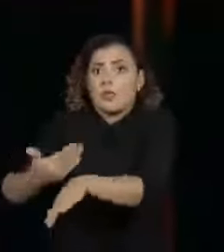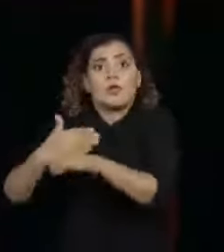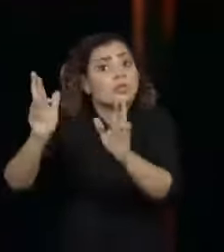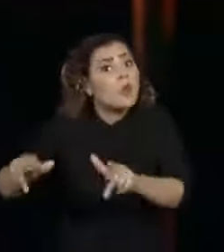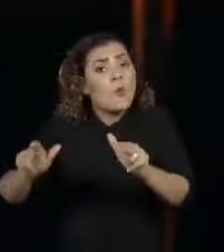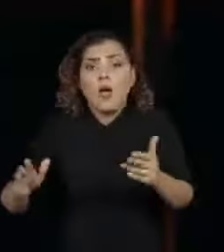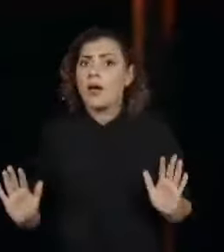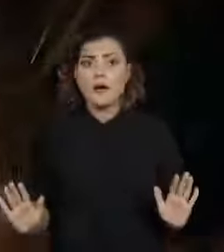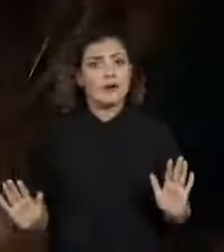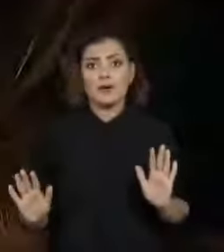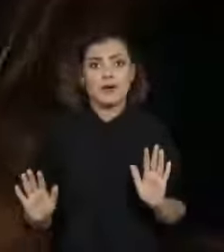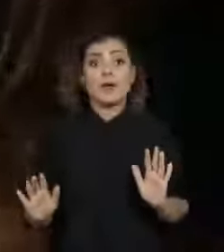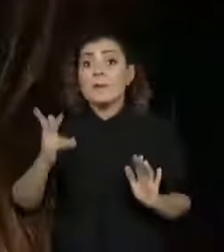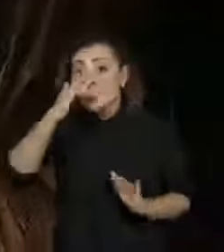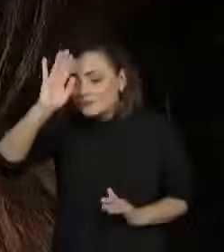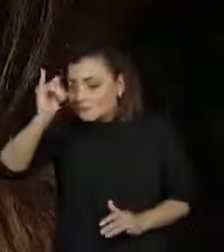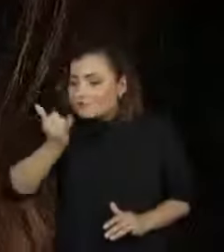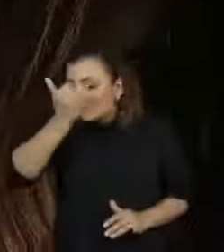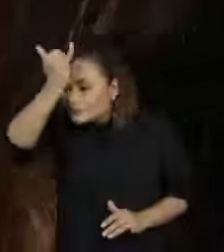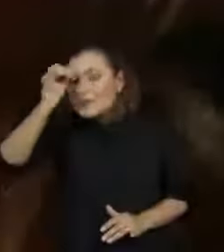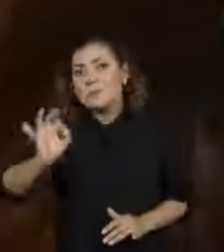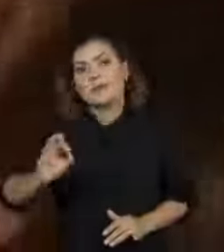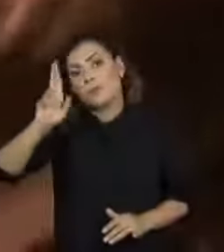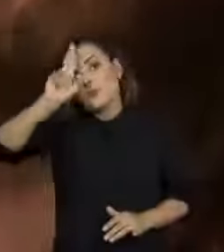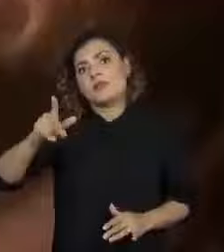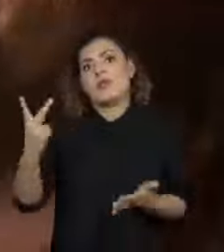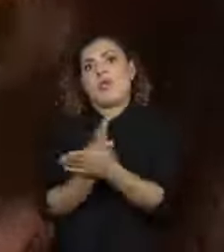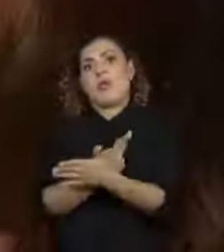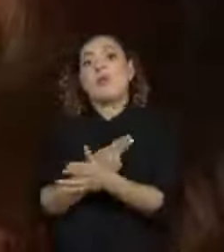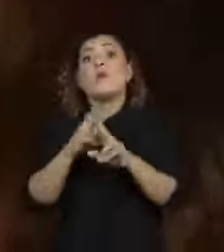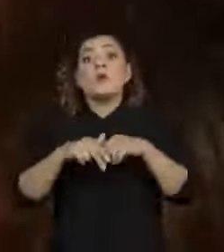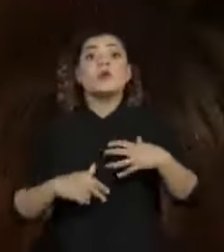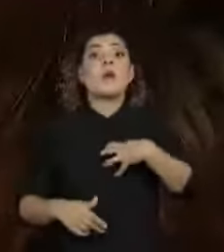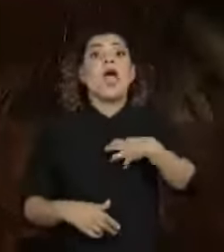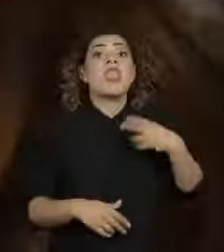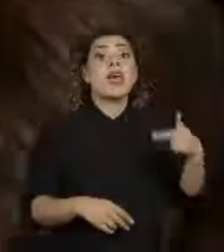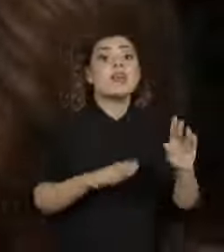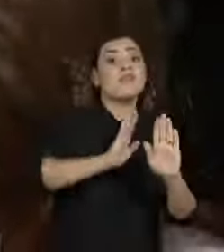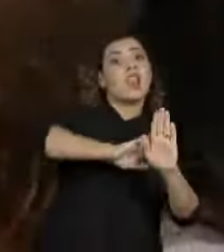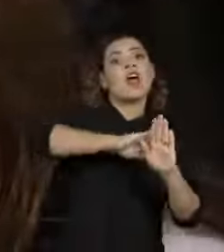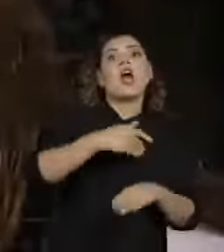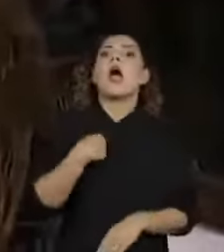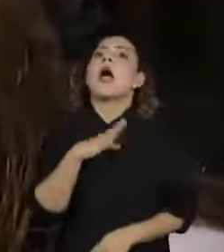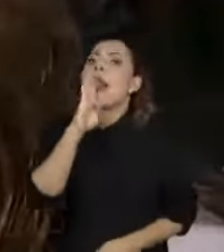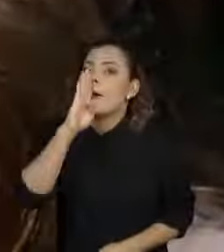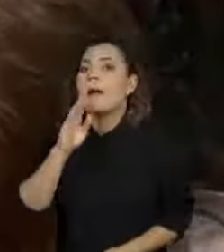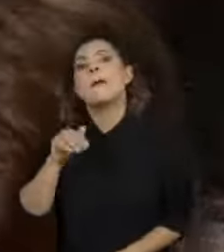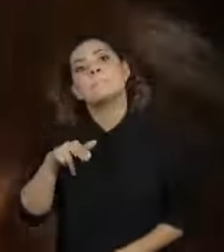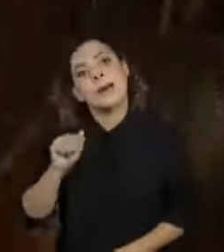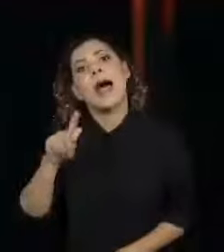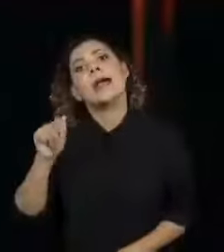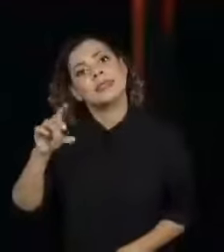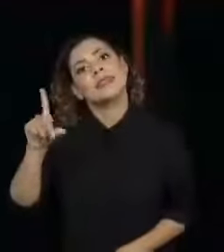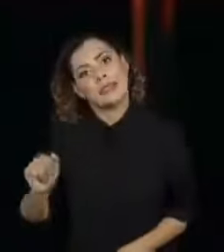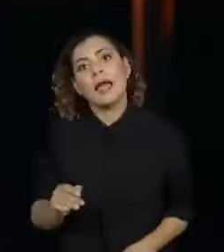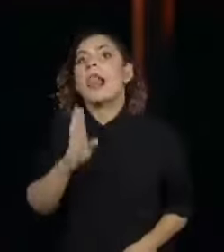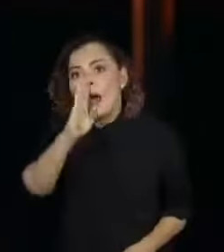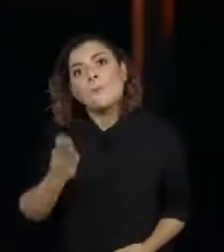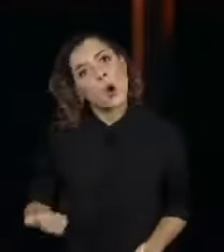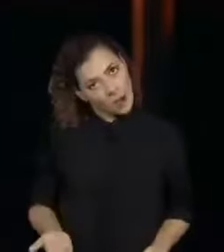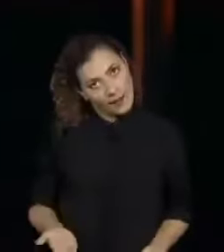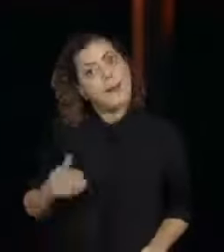tua tá tudo marca o erro crucial nesse aquele baiano mais mal que é lado do fundo é não cala a boca marido